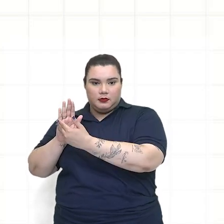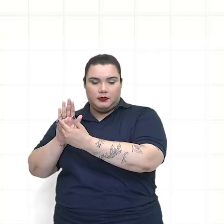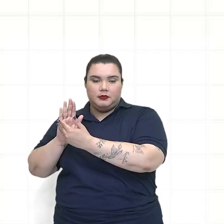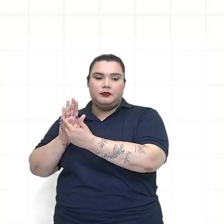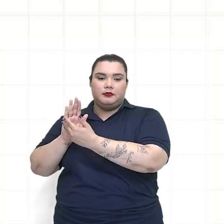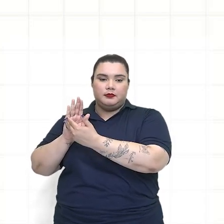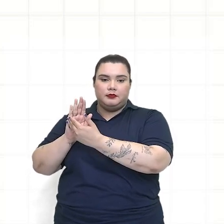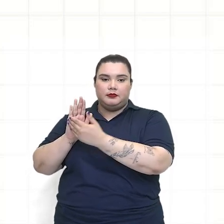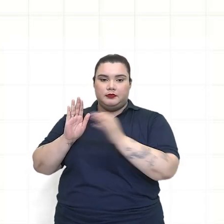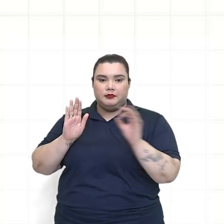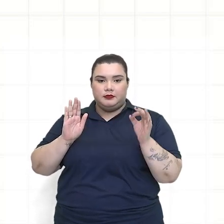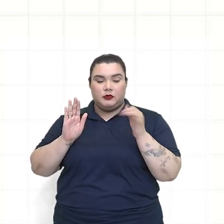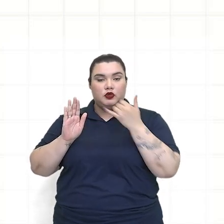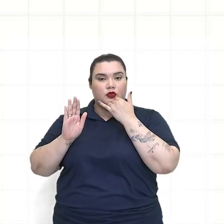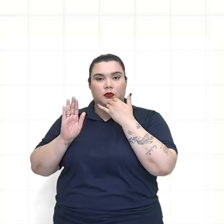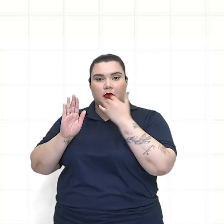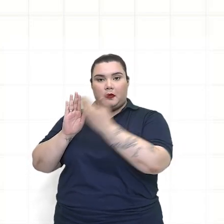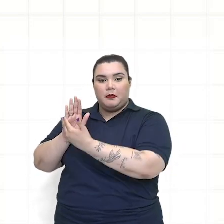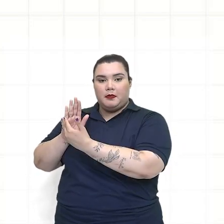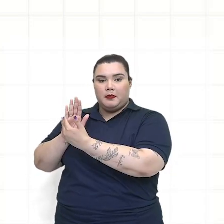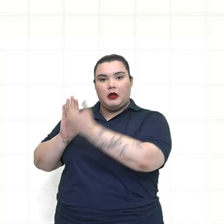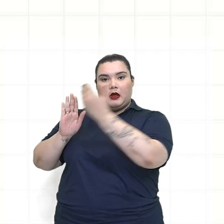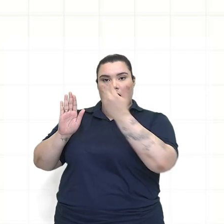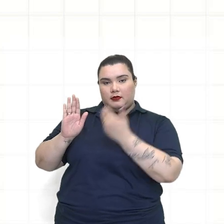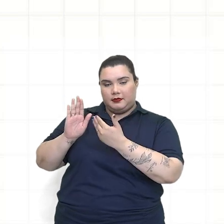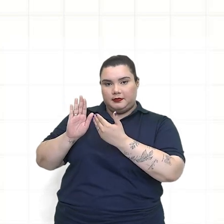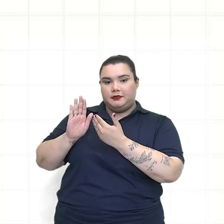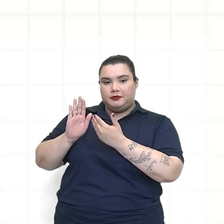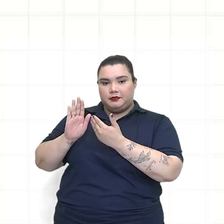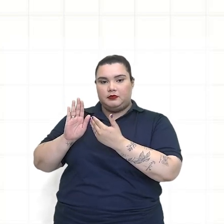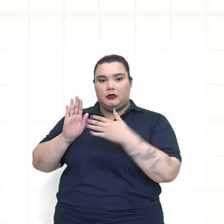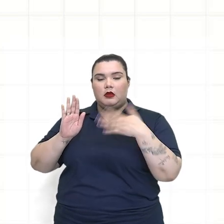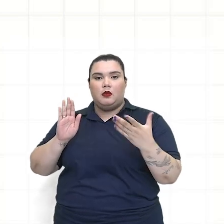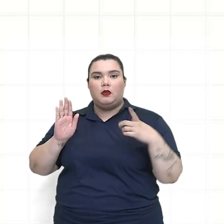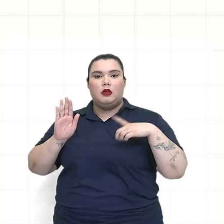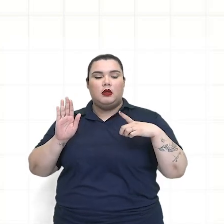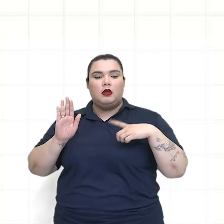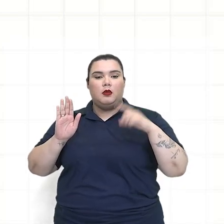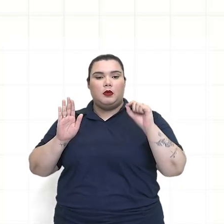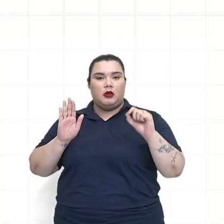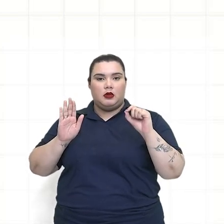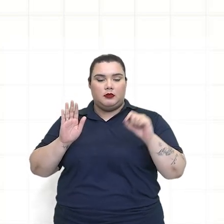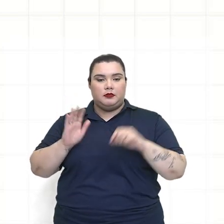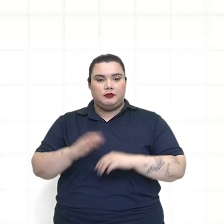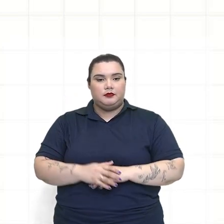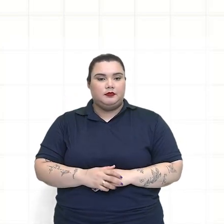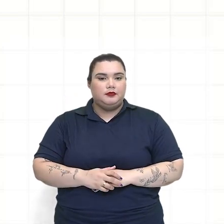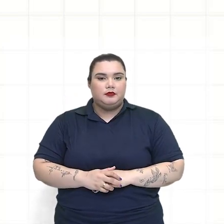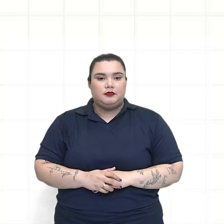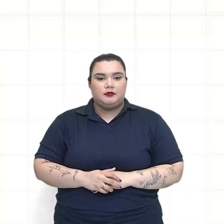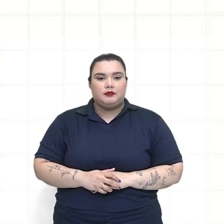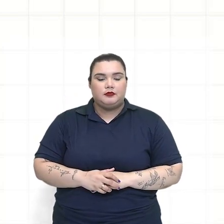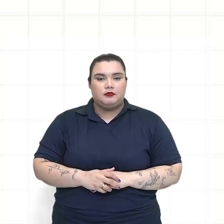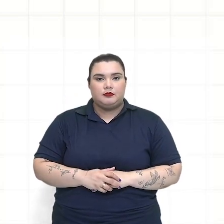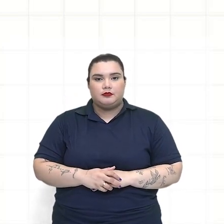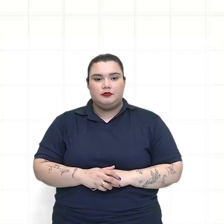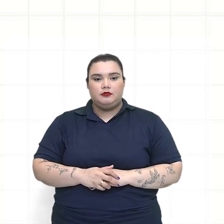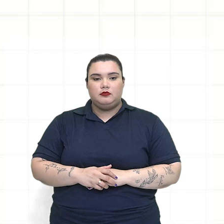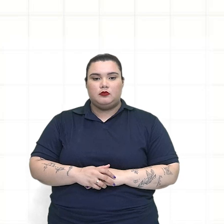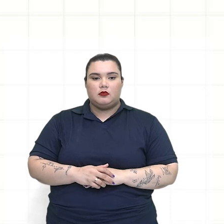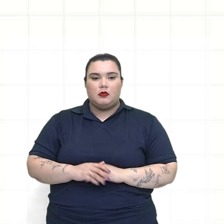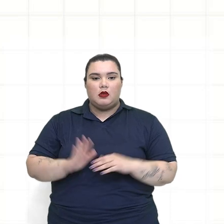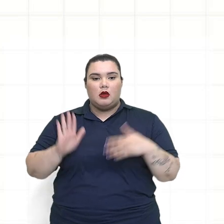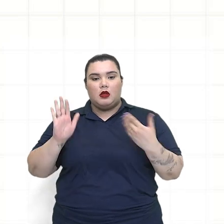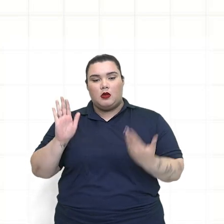da direita para a esquerda, para ficar em ordem crescente. Gente, nós temos aqui, ó,